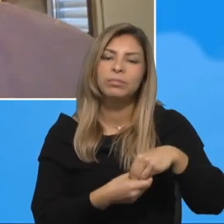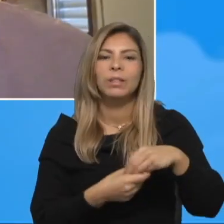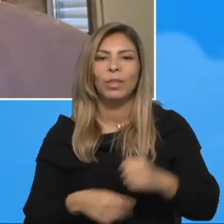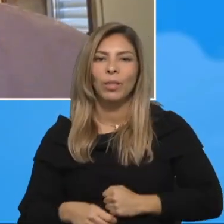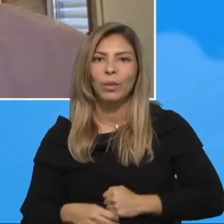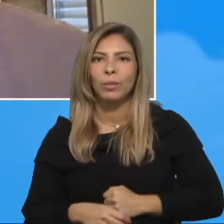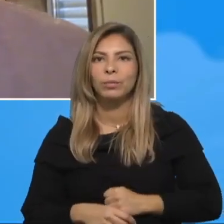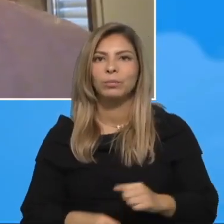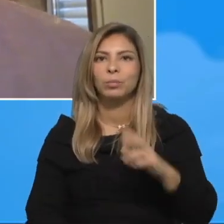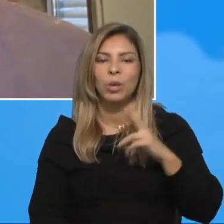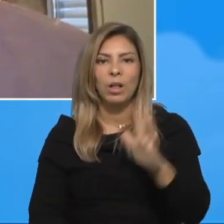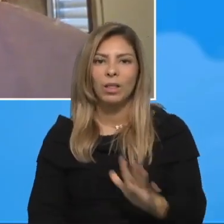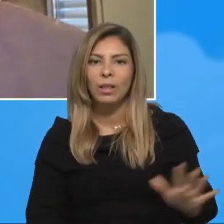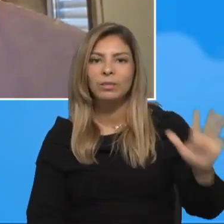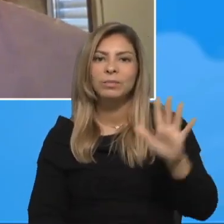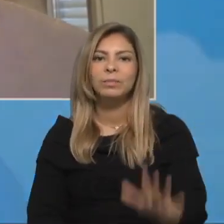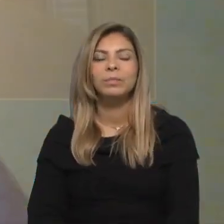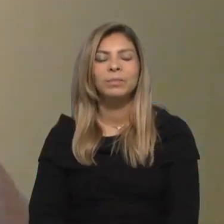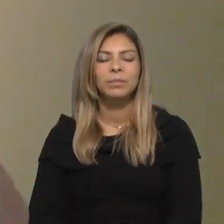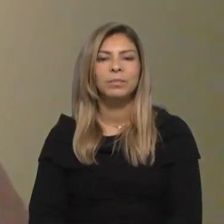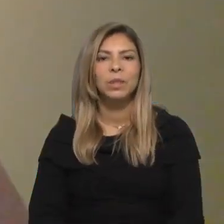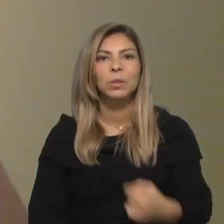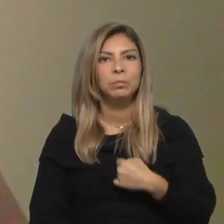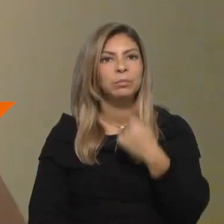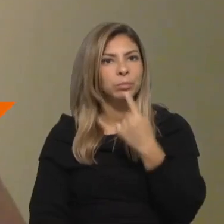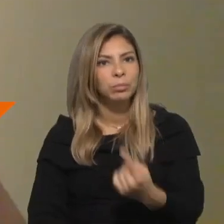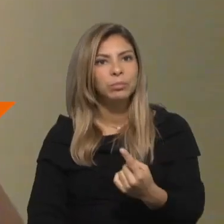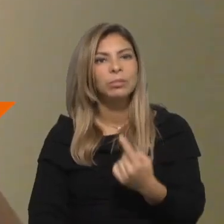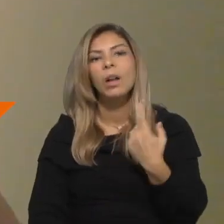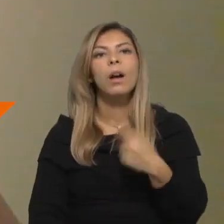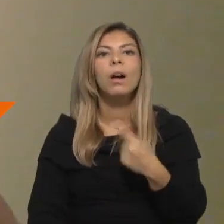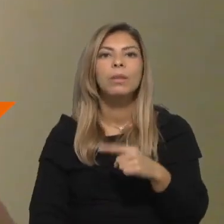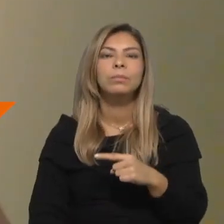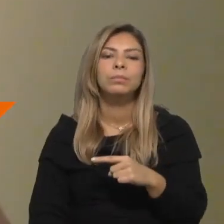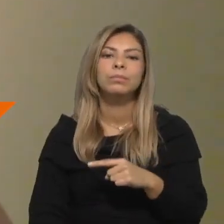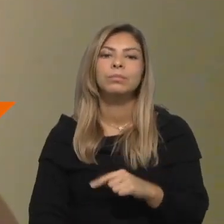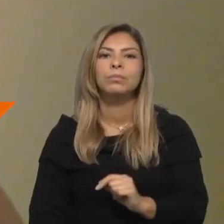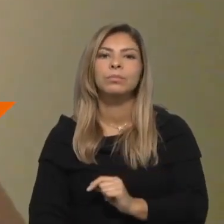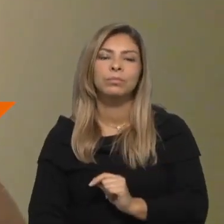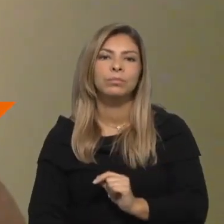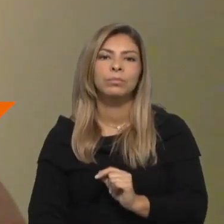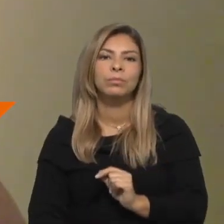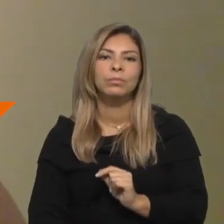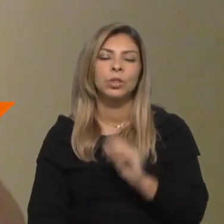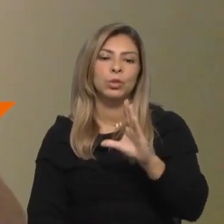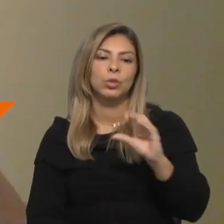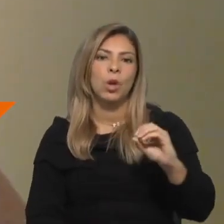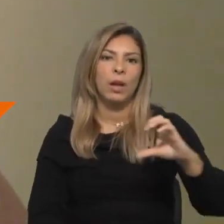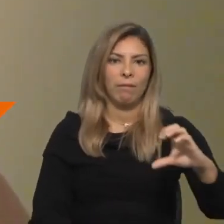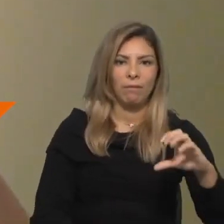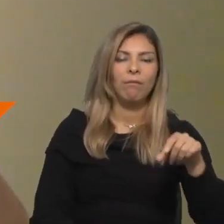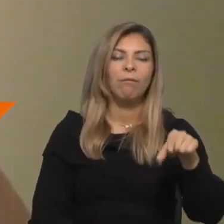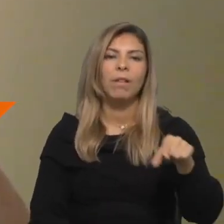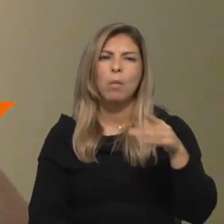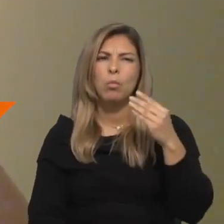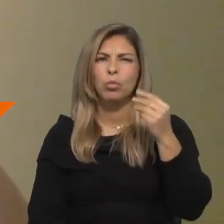Bem, eu diria que significa que a JOC tem já uma grande história, não é? E com